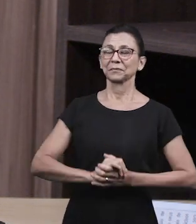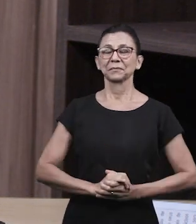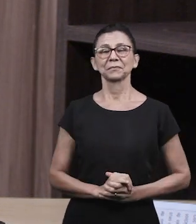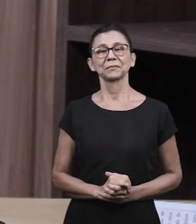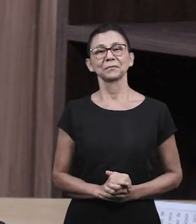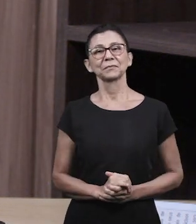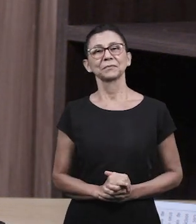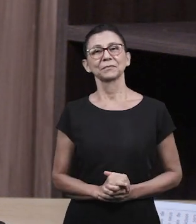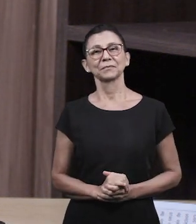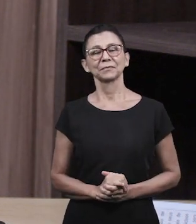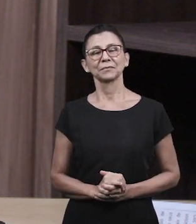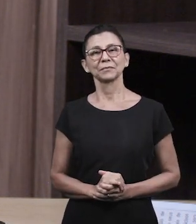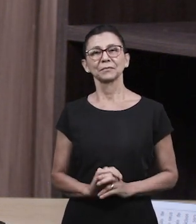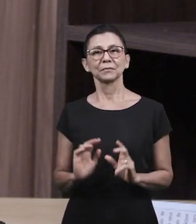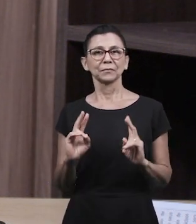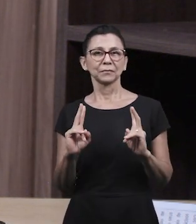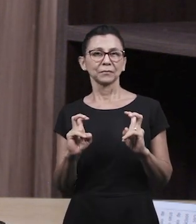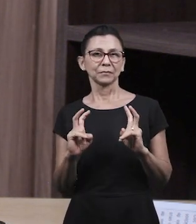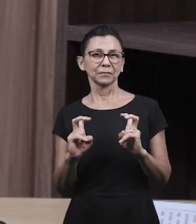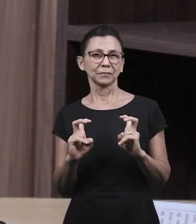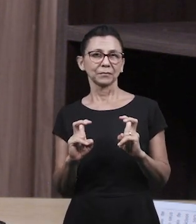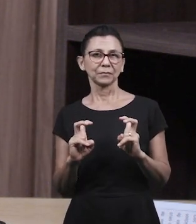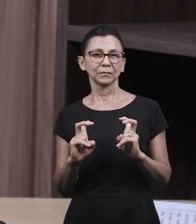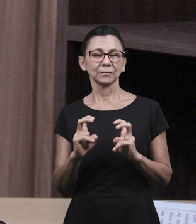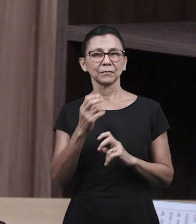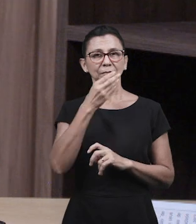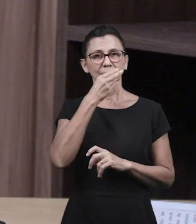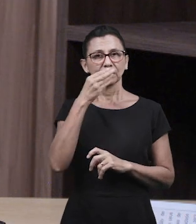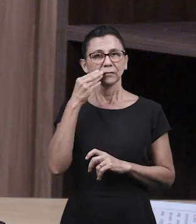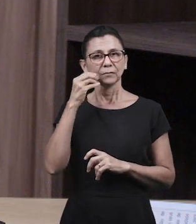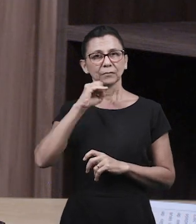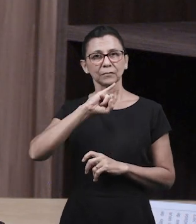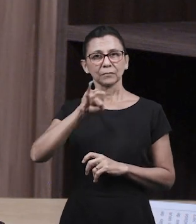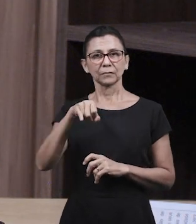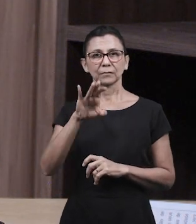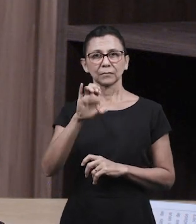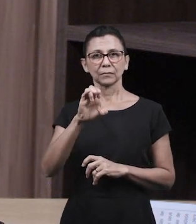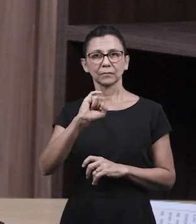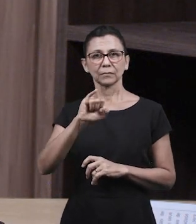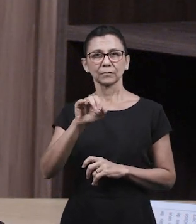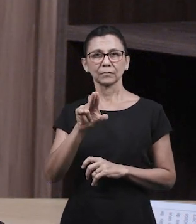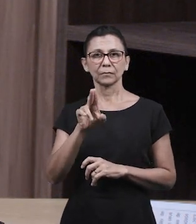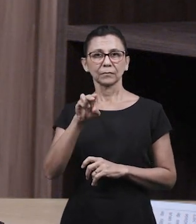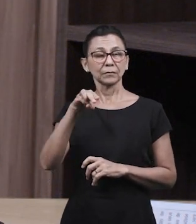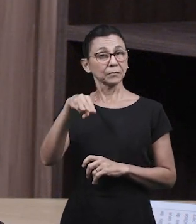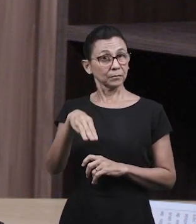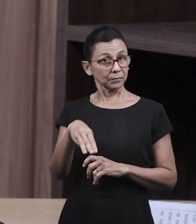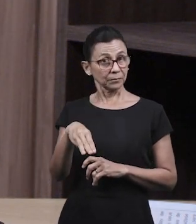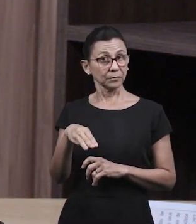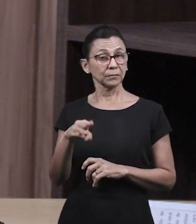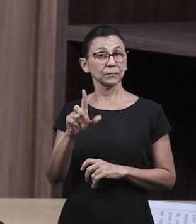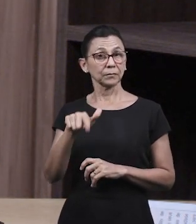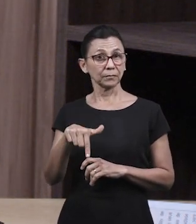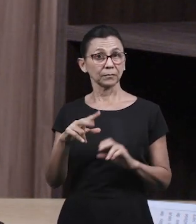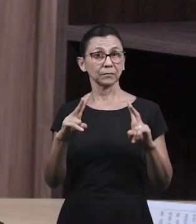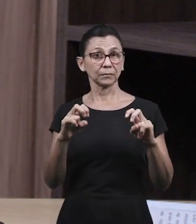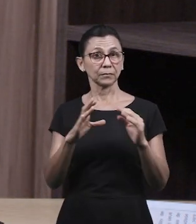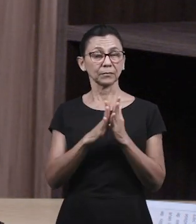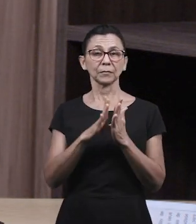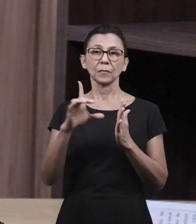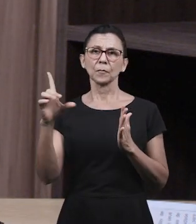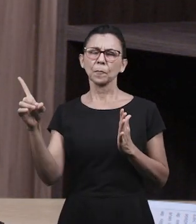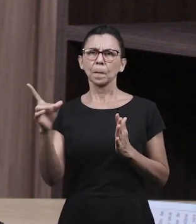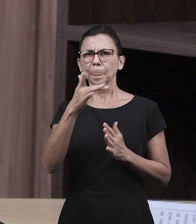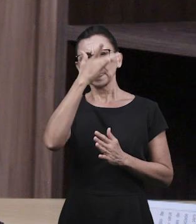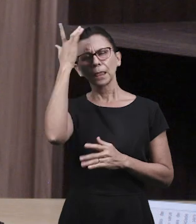Conversas Bíblicas, onde vamos tratar do tema jejum, olha só, isso é importante, hein? É um tema bíblico, é um tema